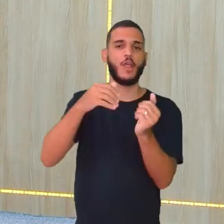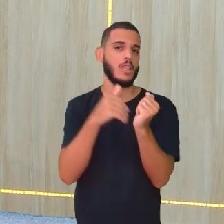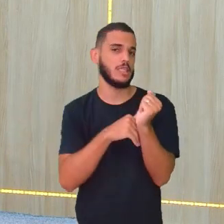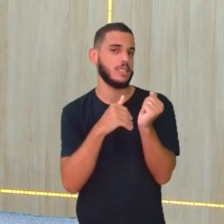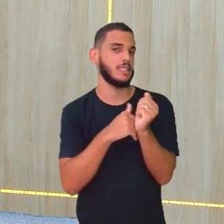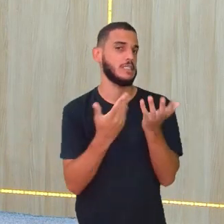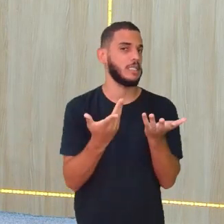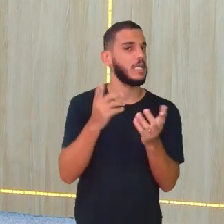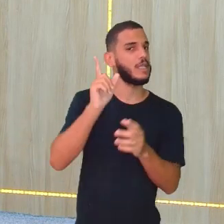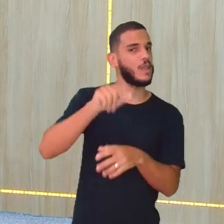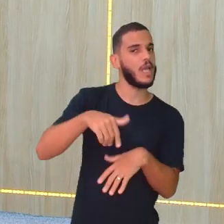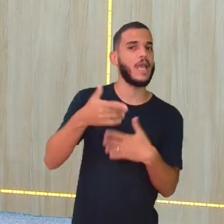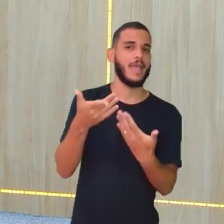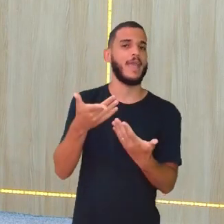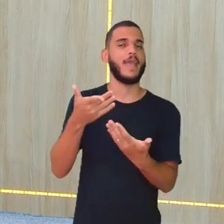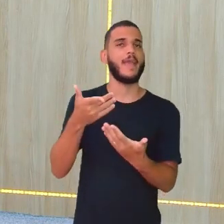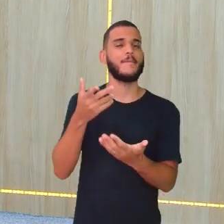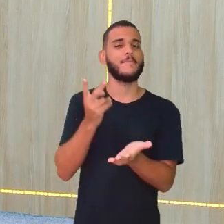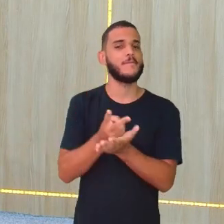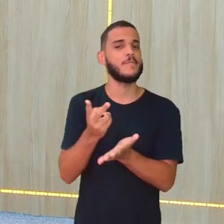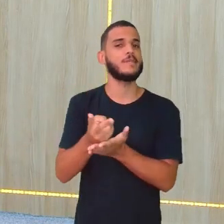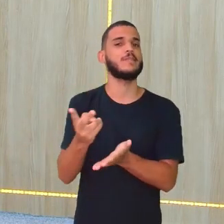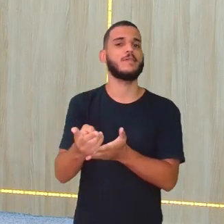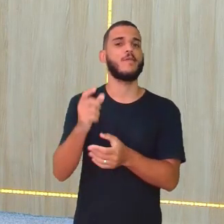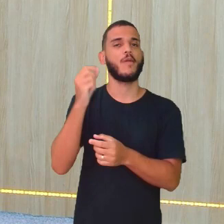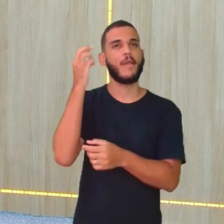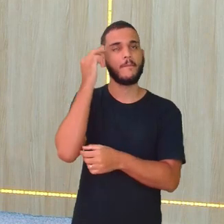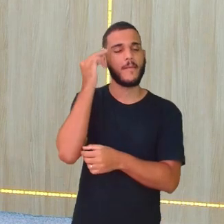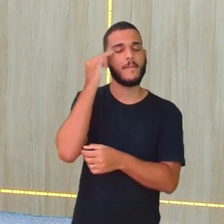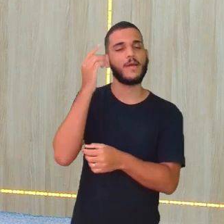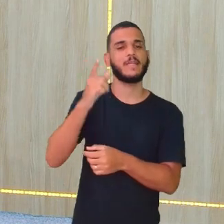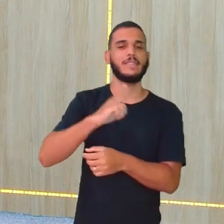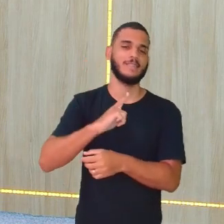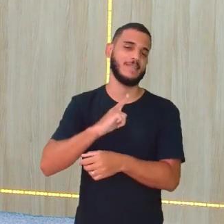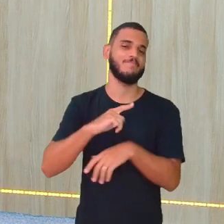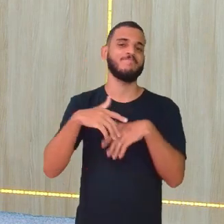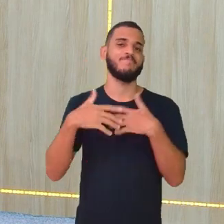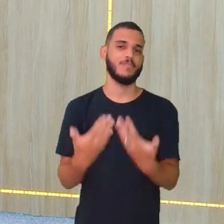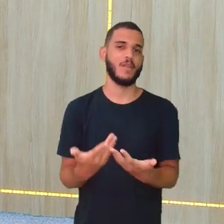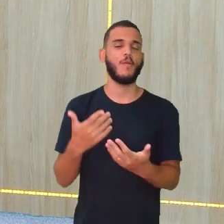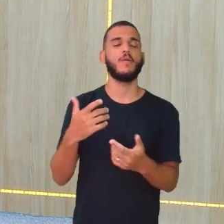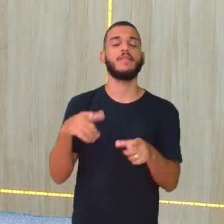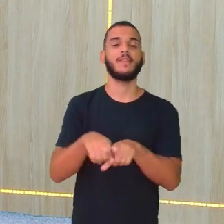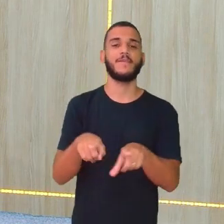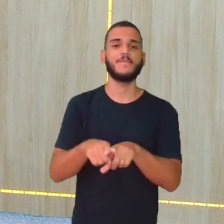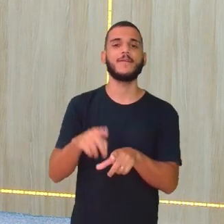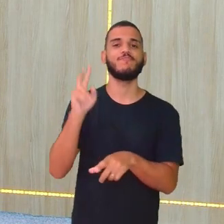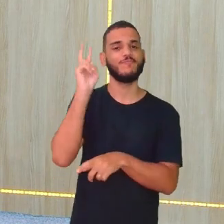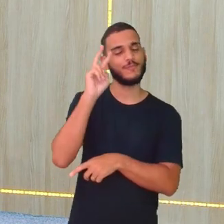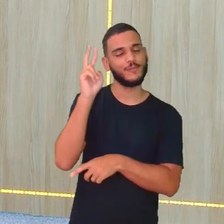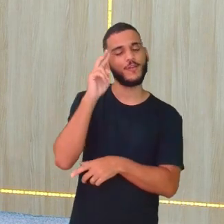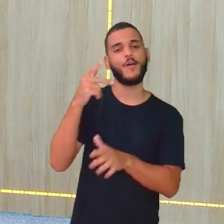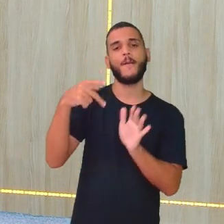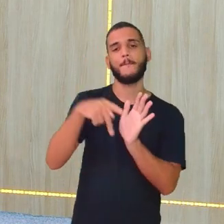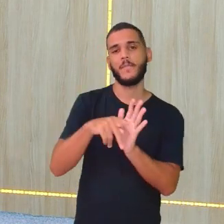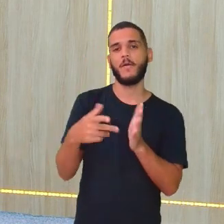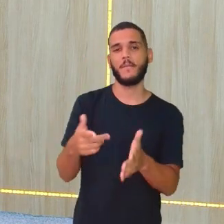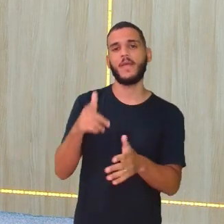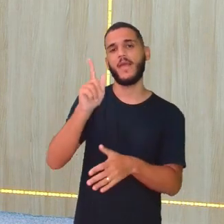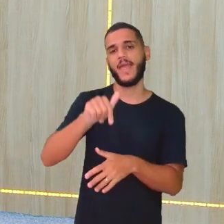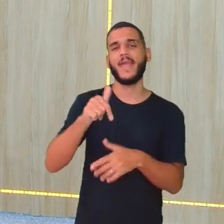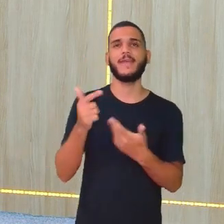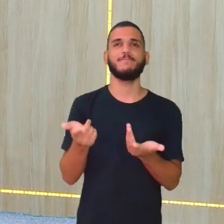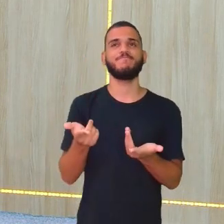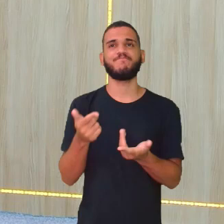assim ou não? E é uma maneira de você preservar essa memória, né? E essas histórias... E acho que, às vezes, a gente não dá